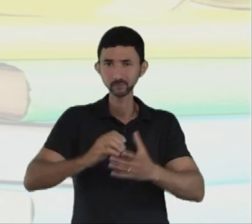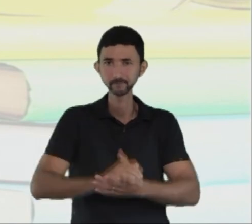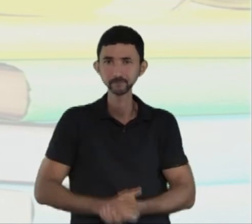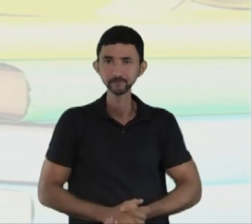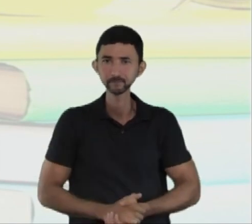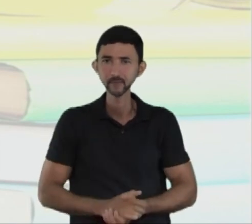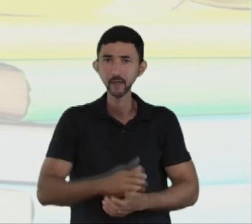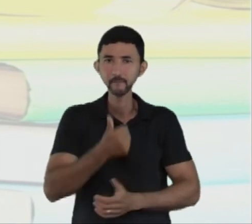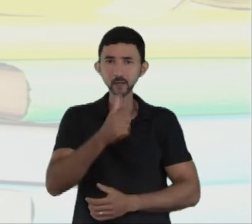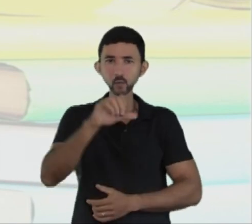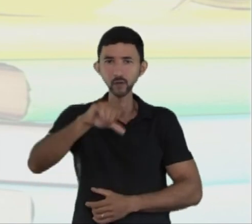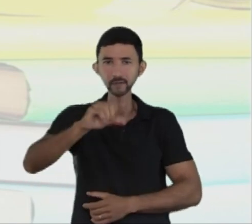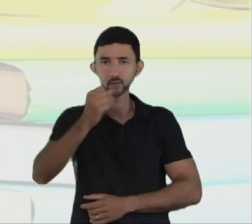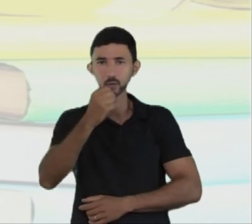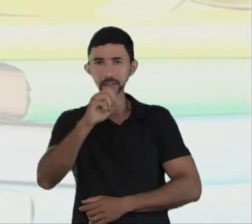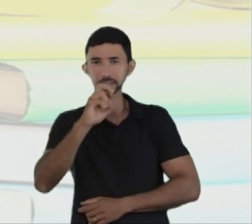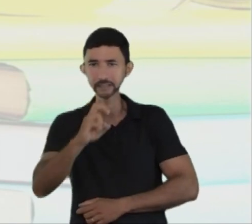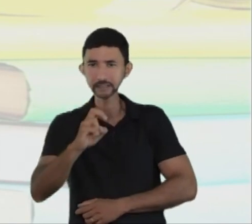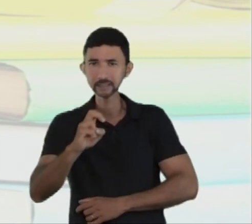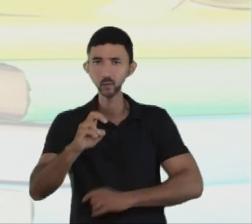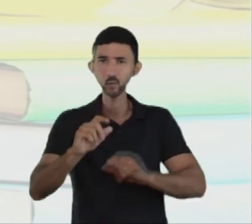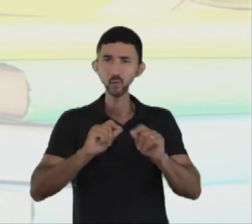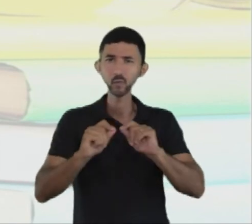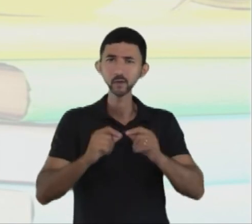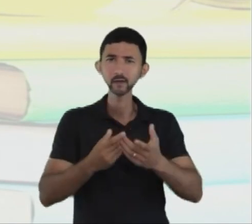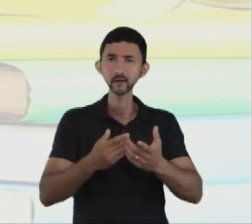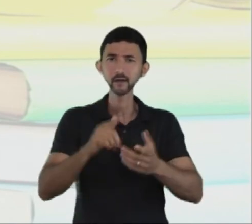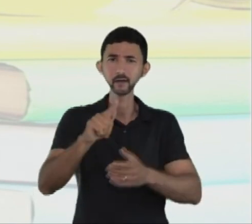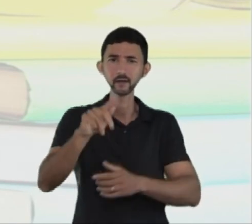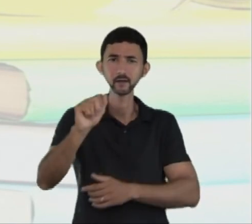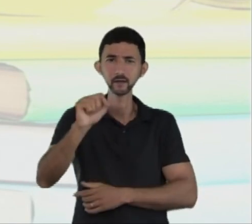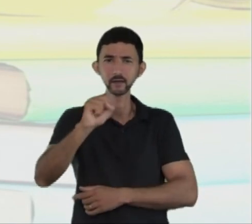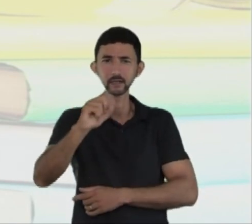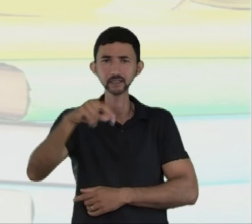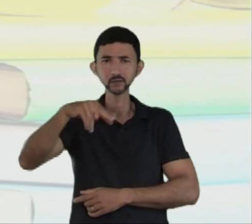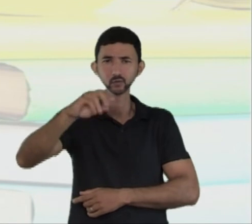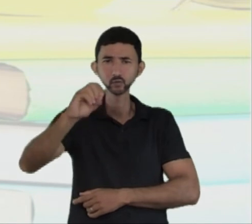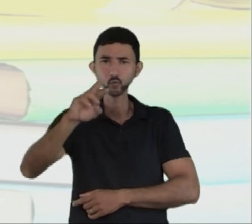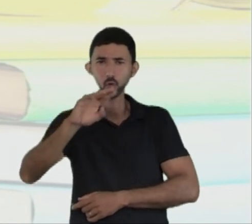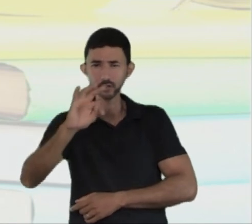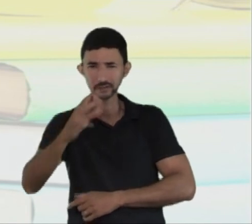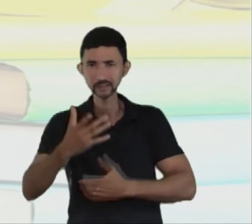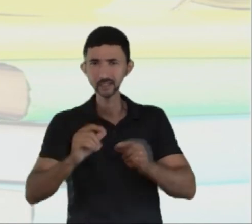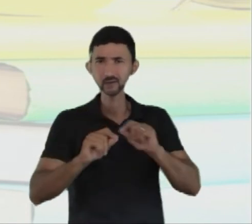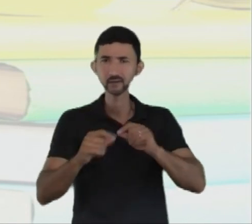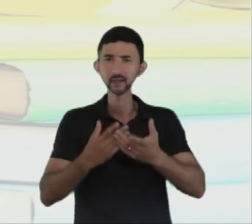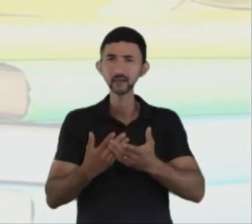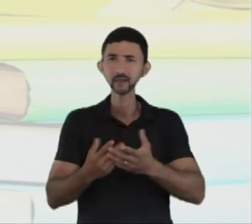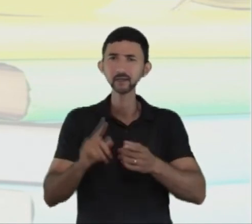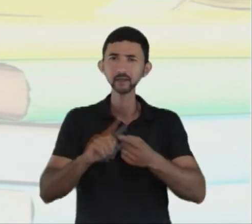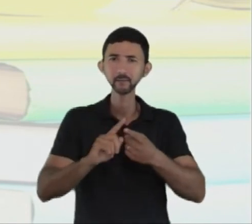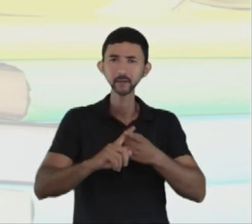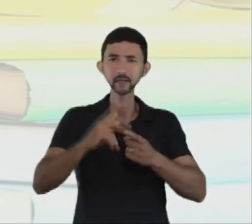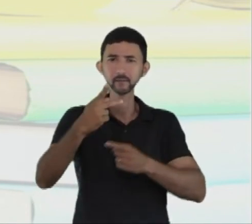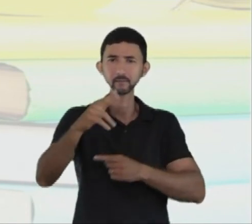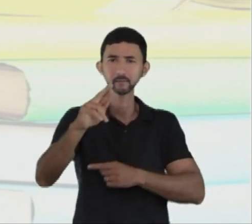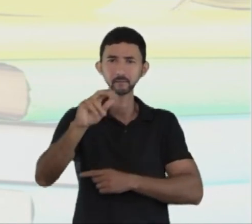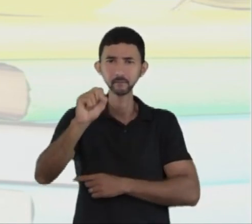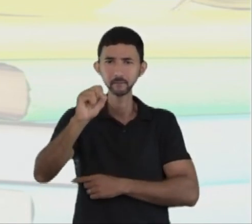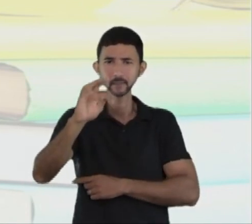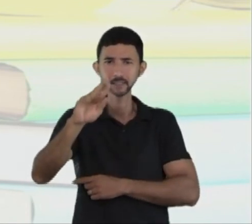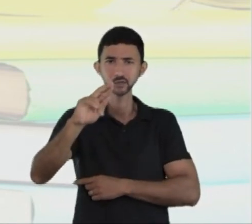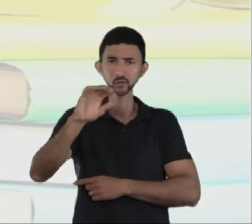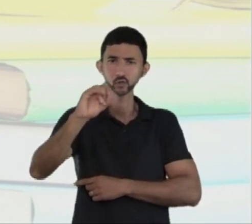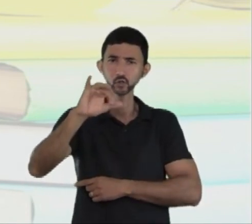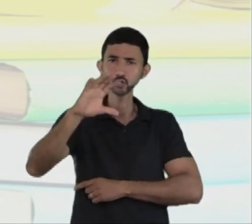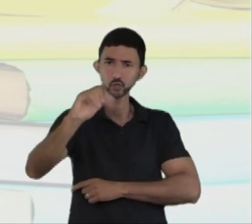Em 1985 a gente tem a Glasnost, que é uma abertura política, e a gente tem a Perestroika, que é uma reestruturação